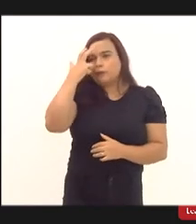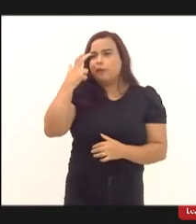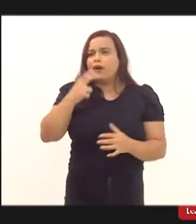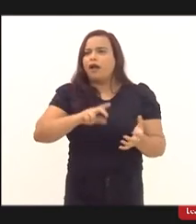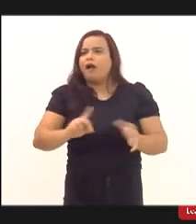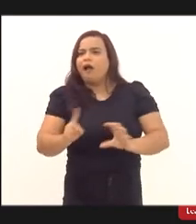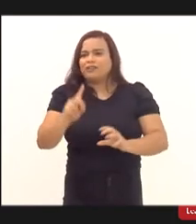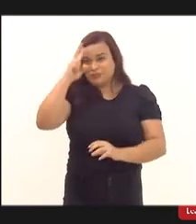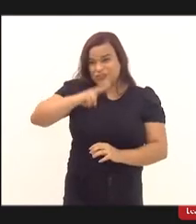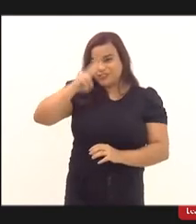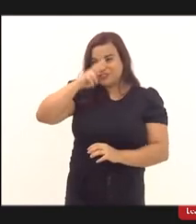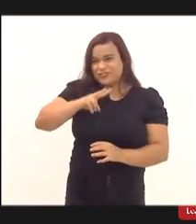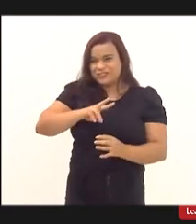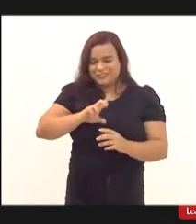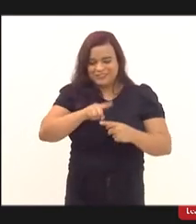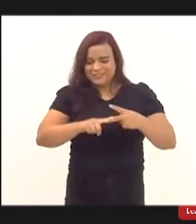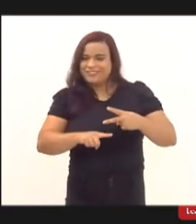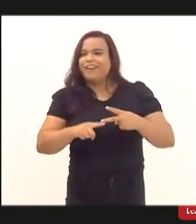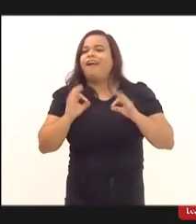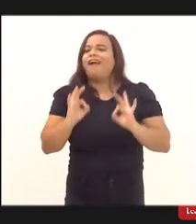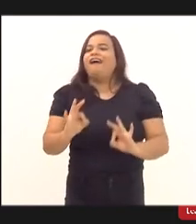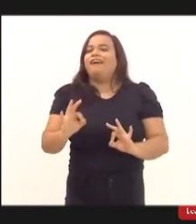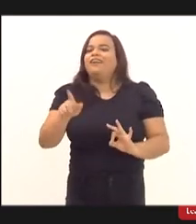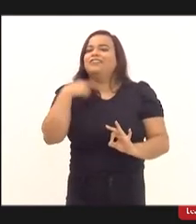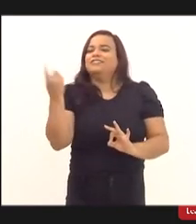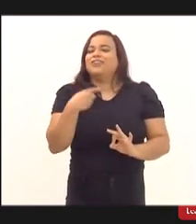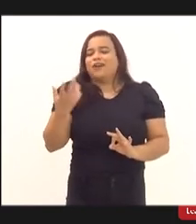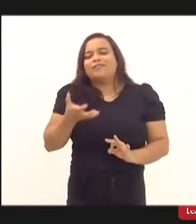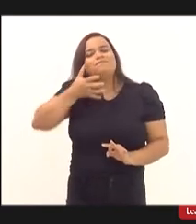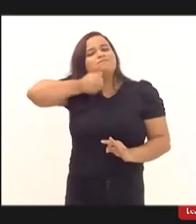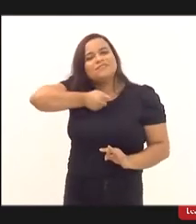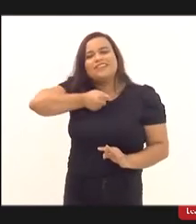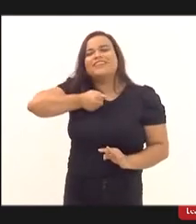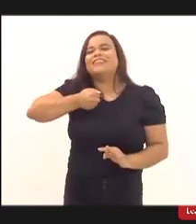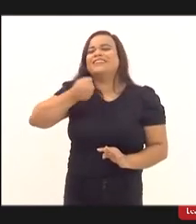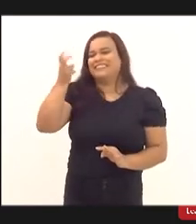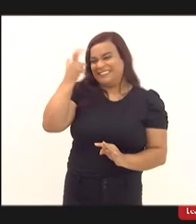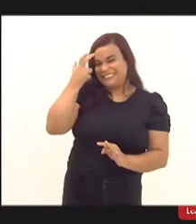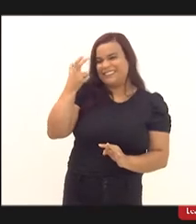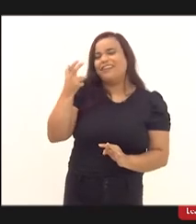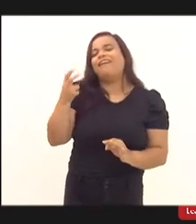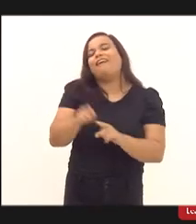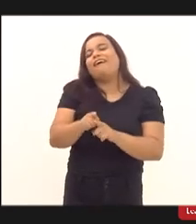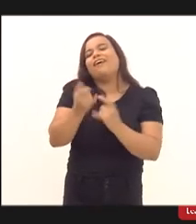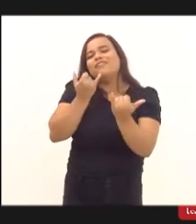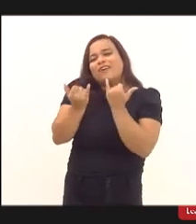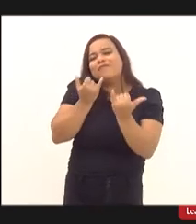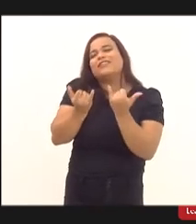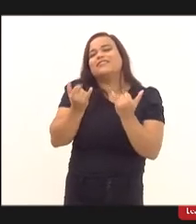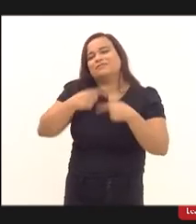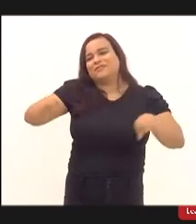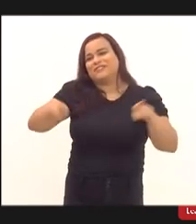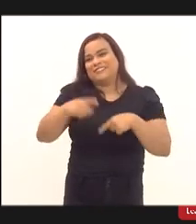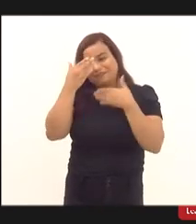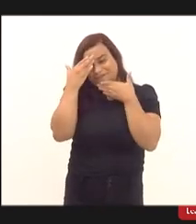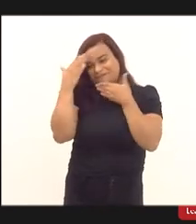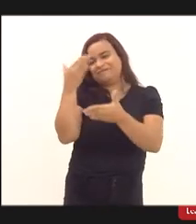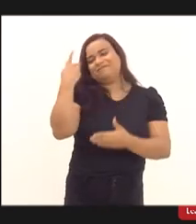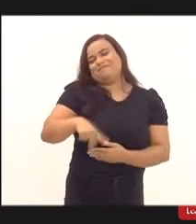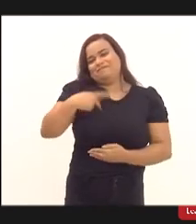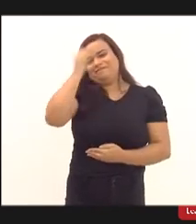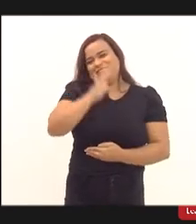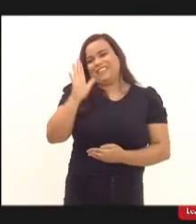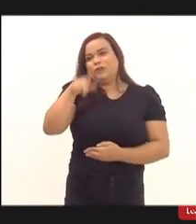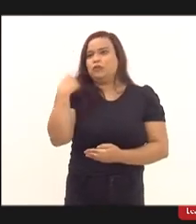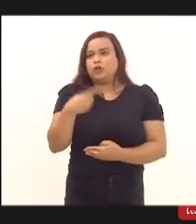rádios históricas que garantem o nosso património a nossa música Nossa informação e não Vamos